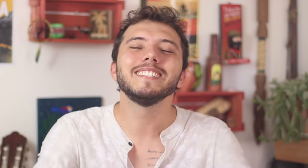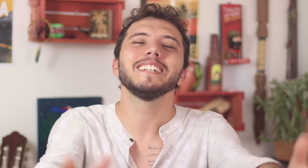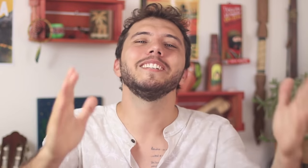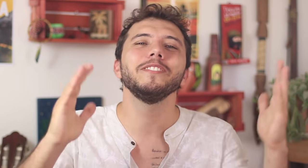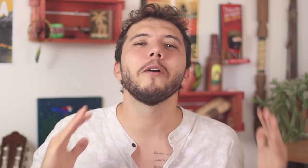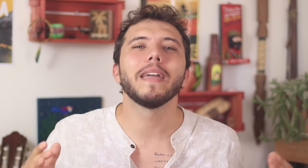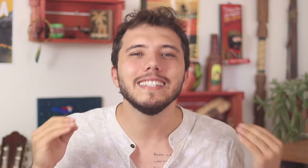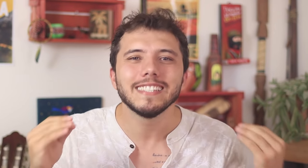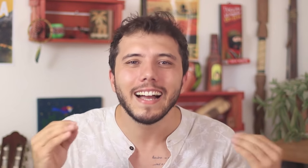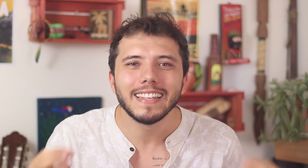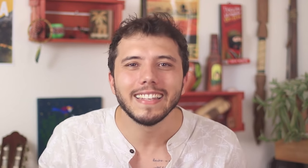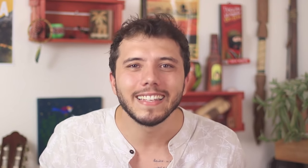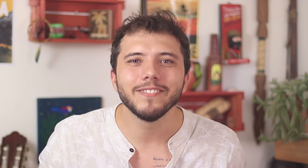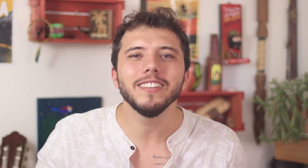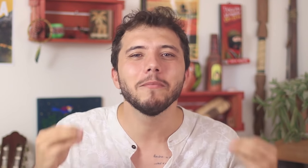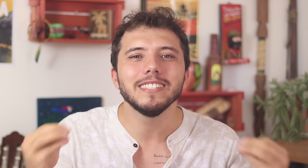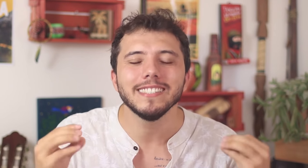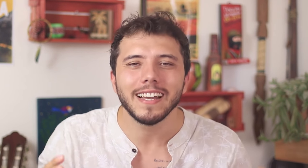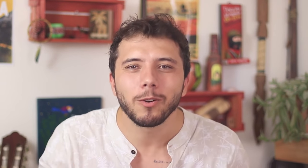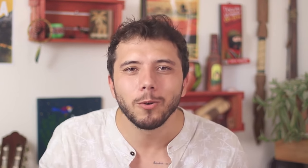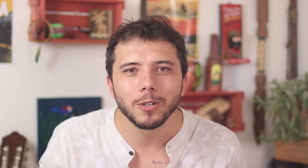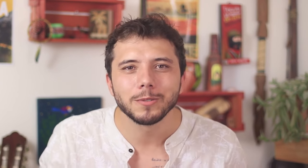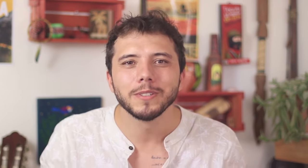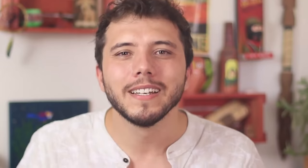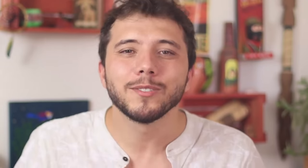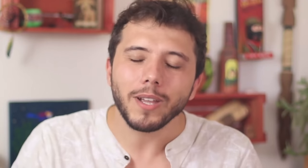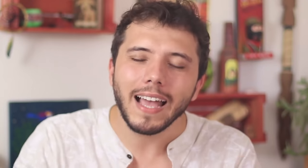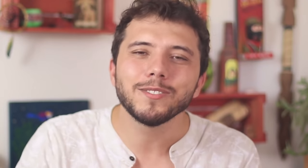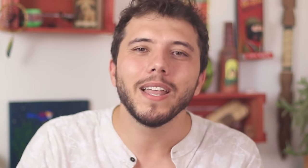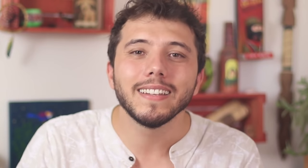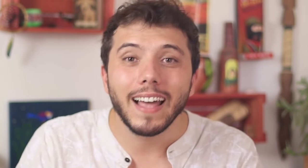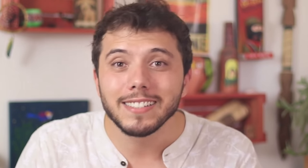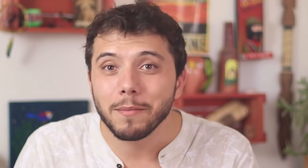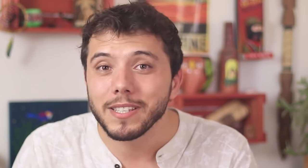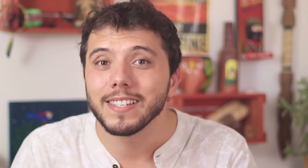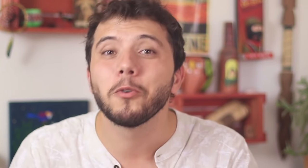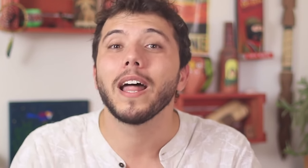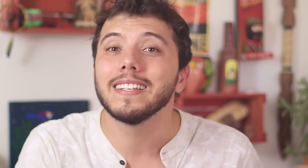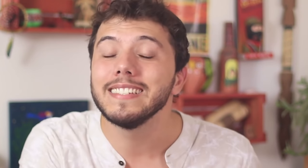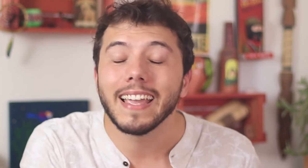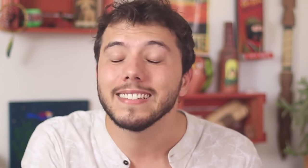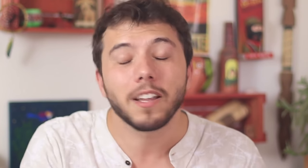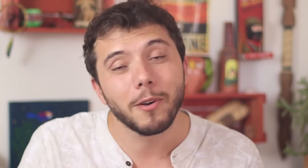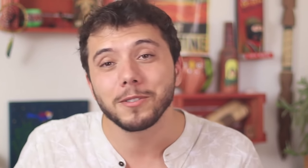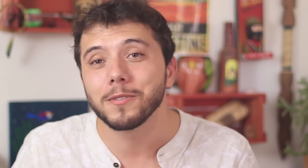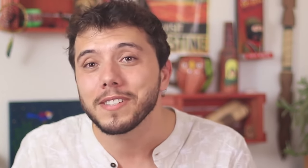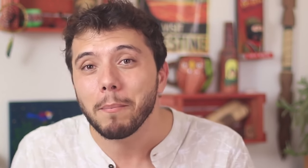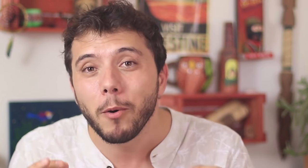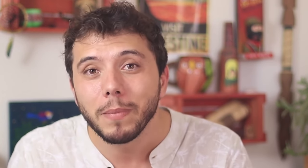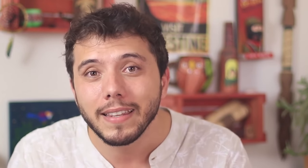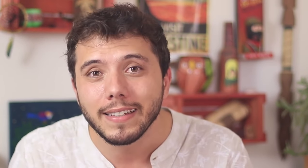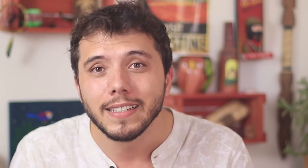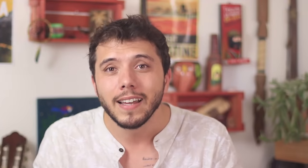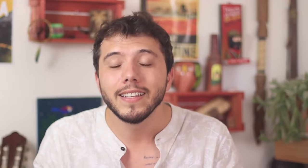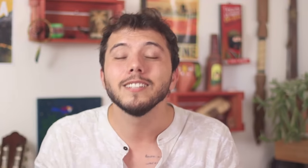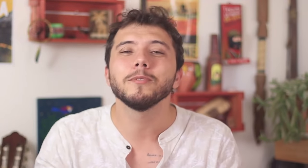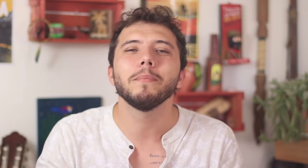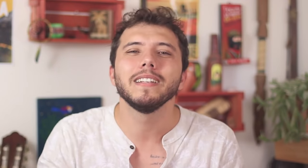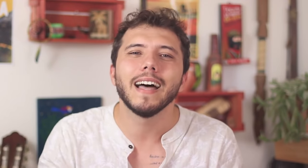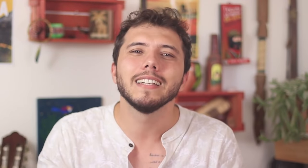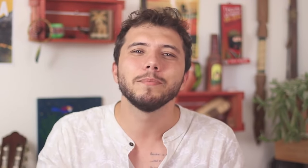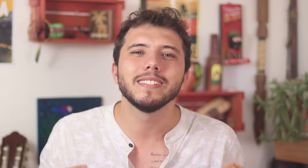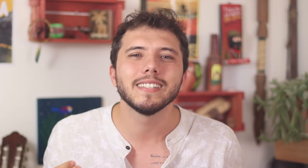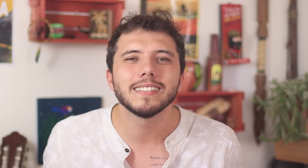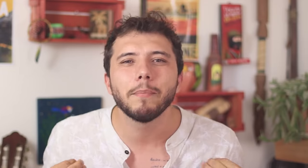é isso aí finalmente jair finalmente a gente acordo só que a racionalidade ela precisa encontrar na ciência que é uma coisa que você abomina